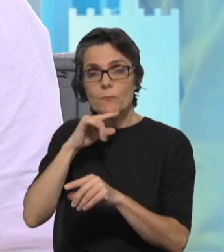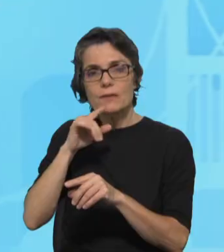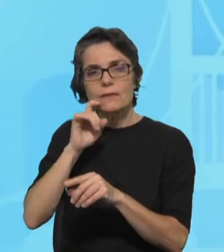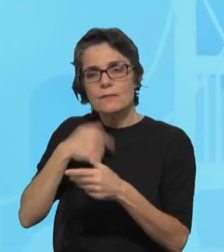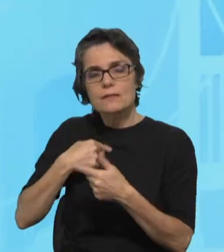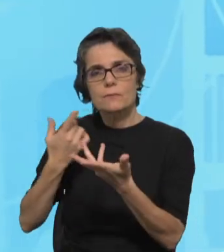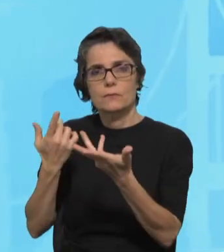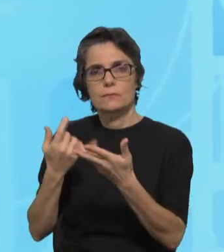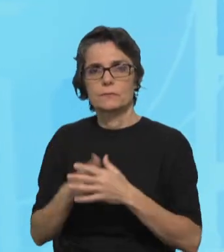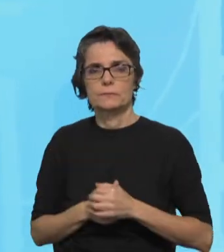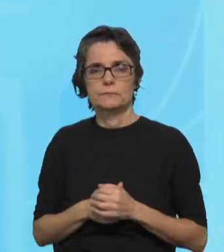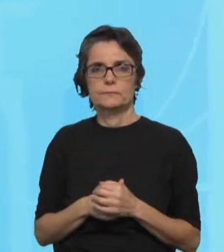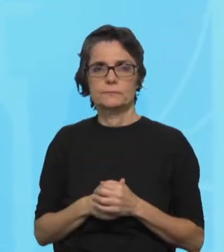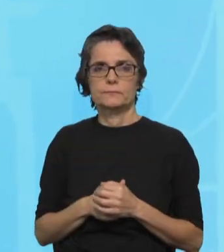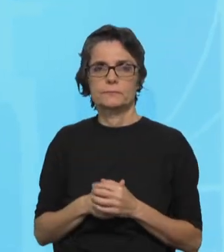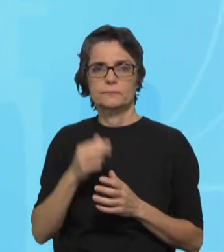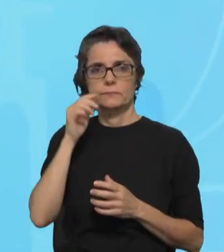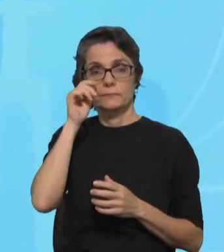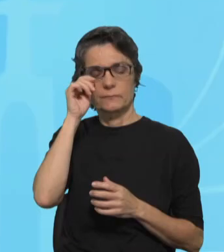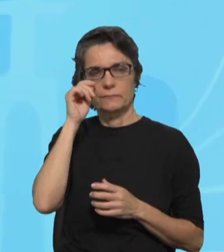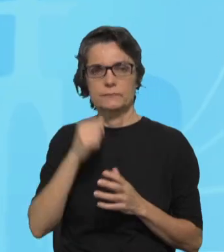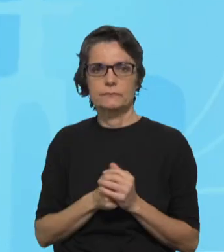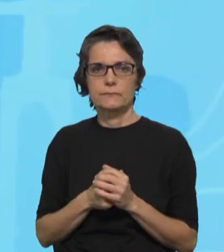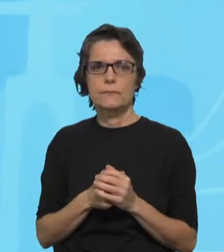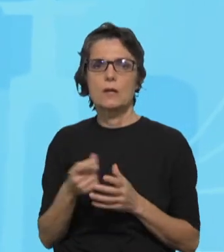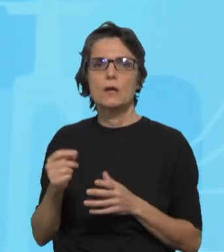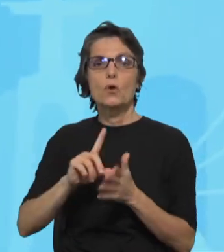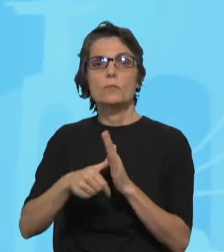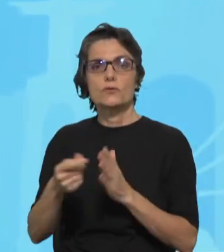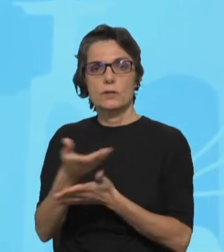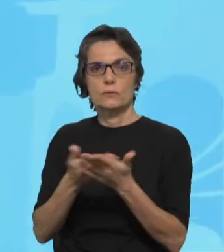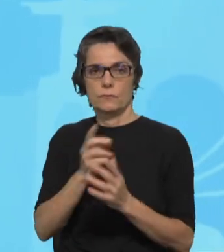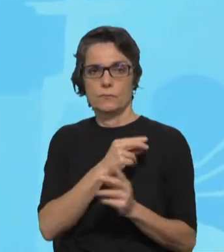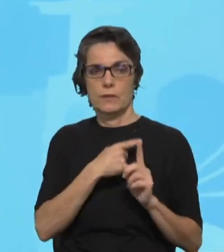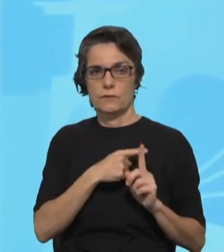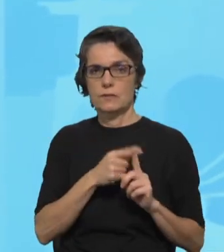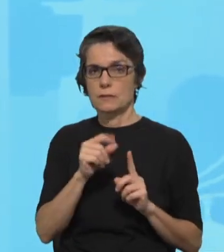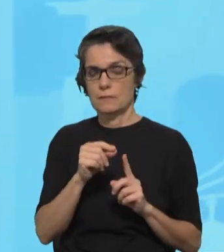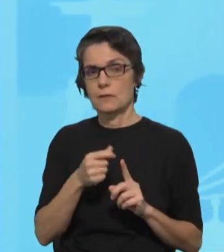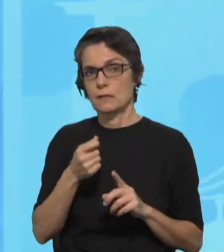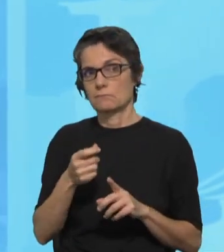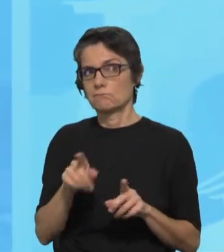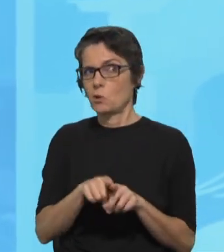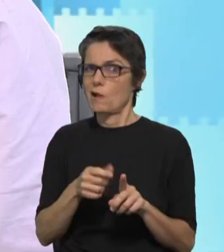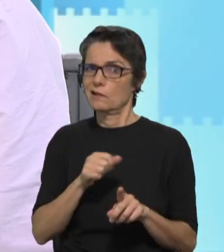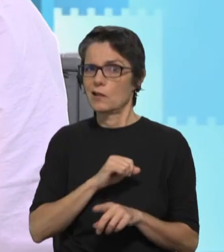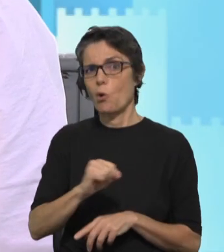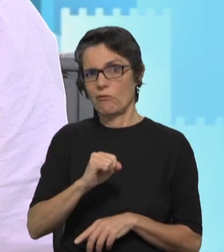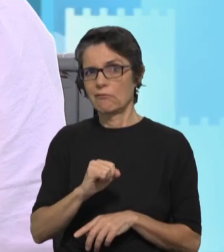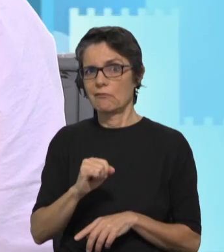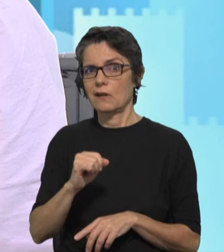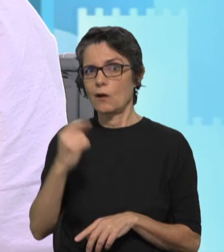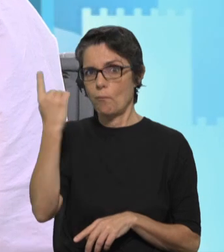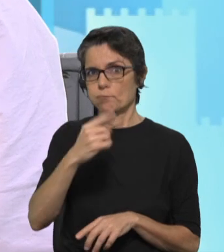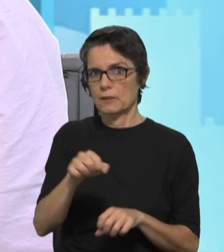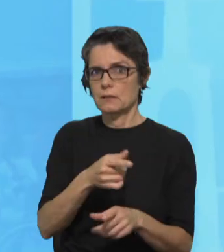forma, e olhando este projeto Economia de Francisco, também estão a combater uma ditadura, também estão a tentar